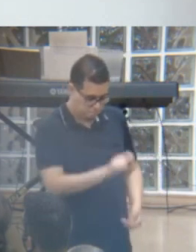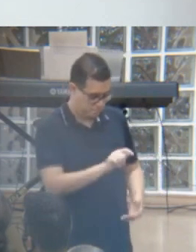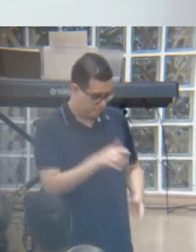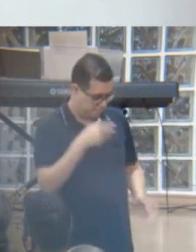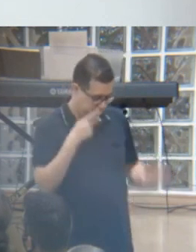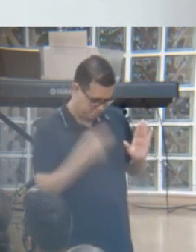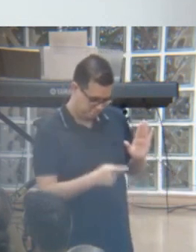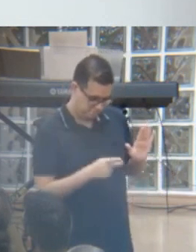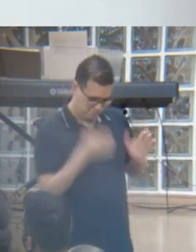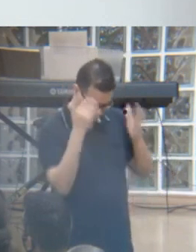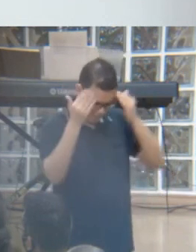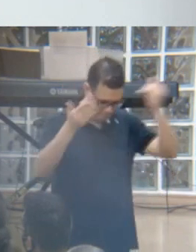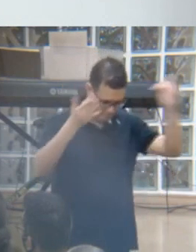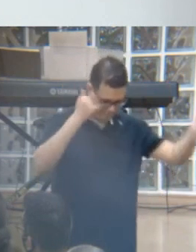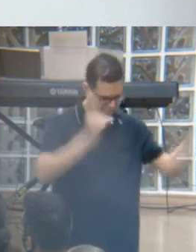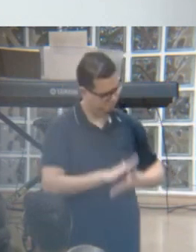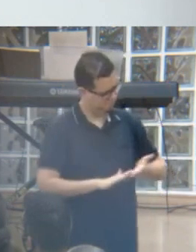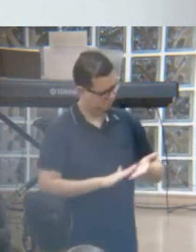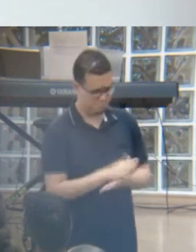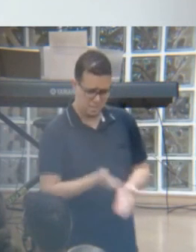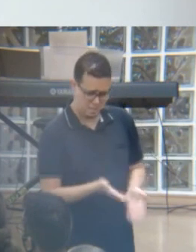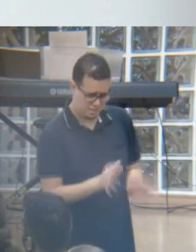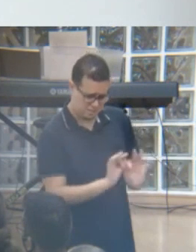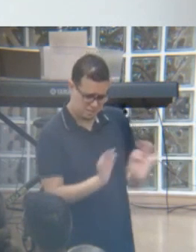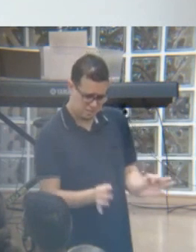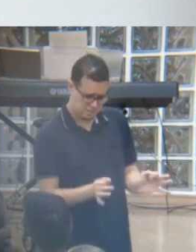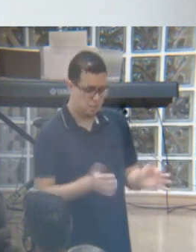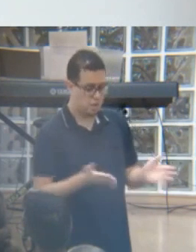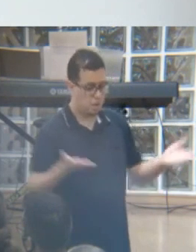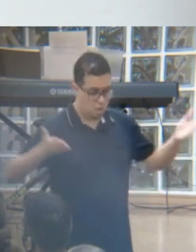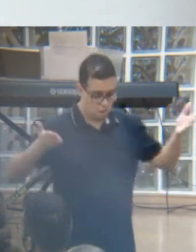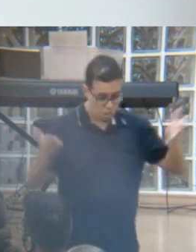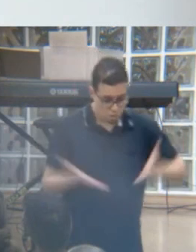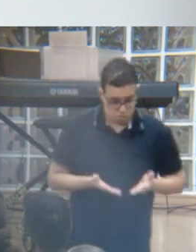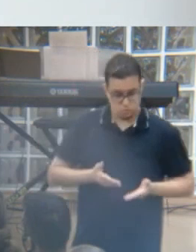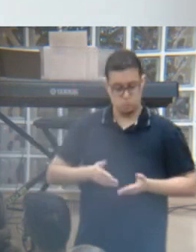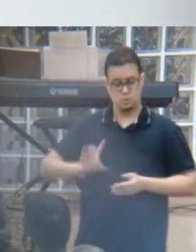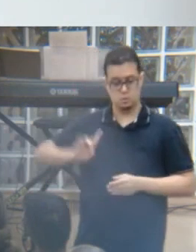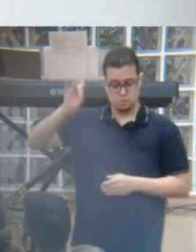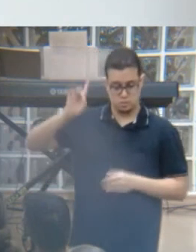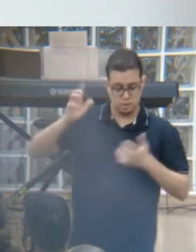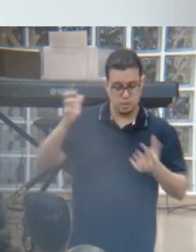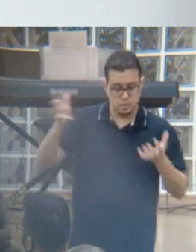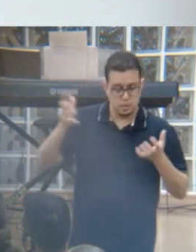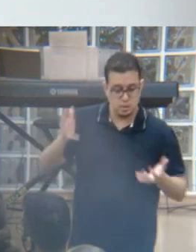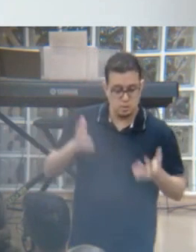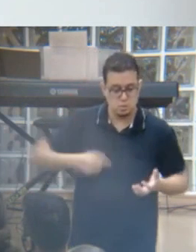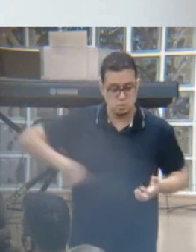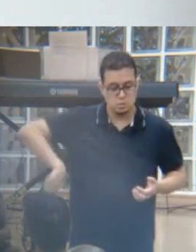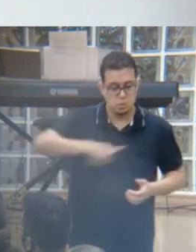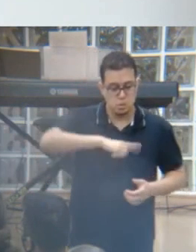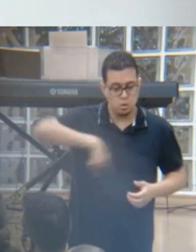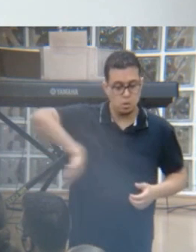tietagem, um homem simples, hoje ele requer de nós que sejamos boca